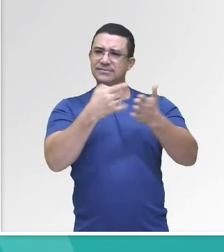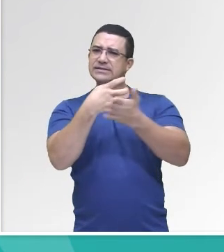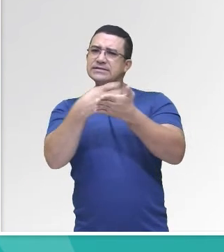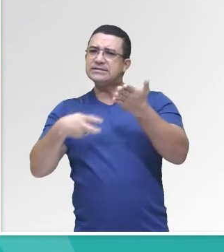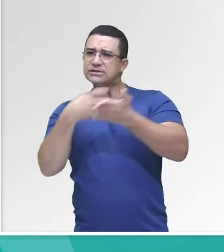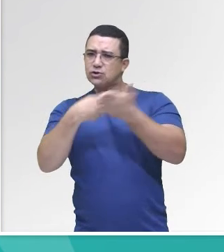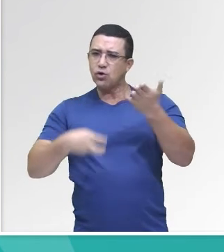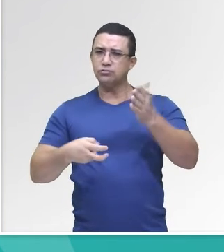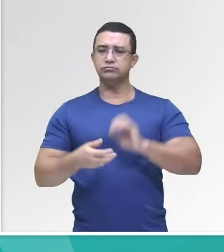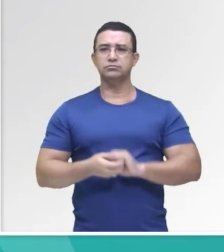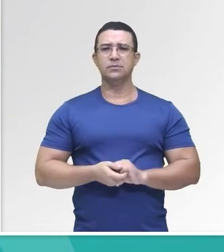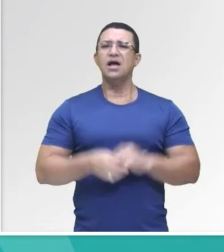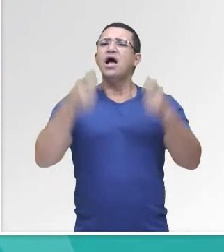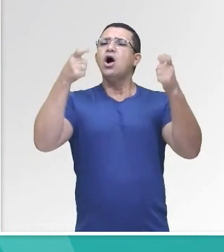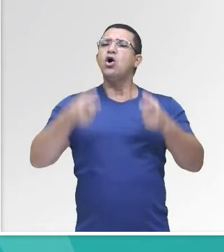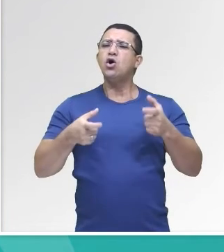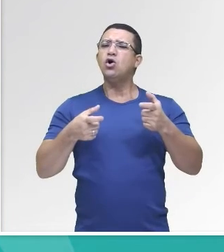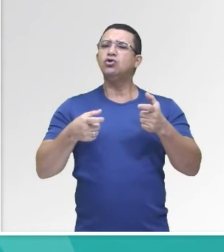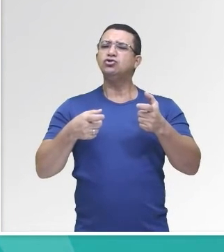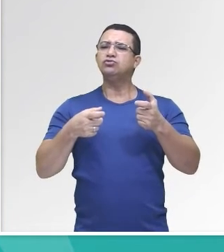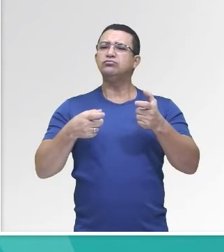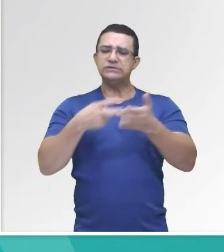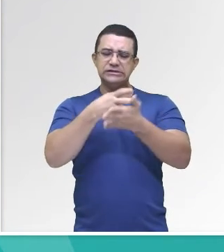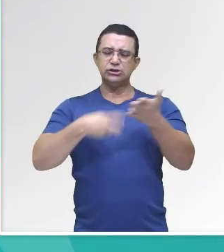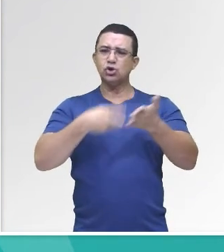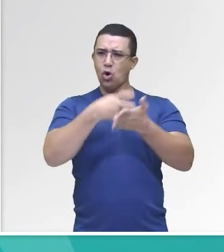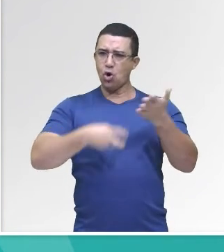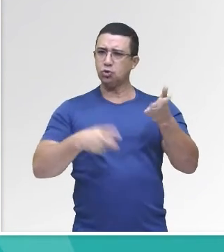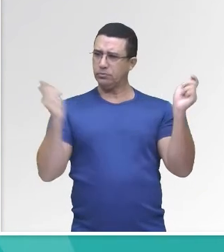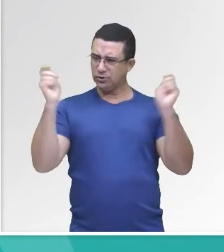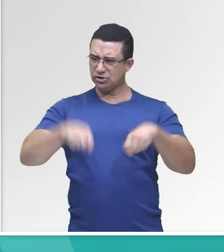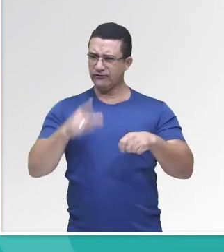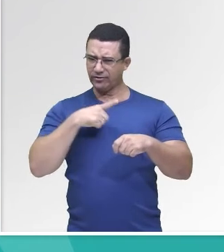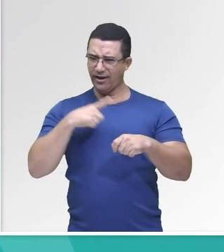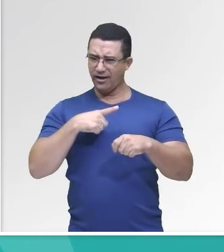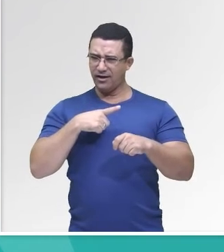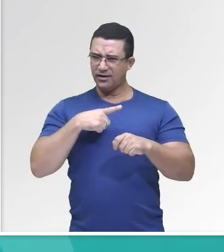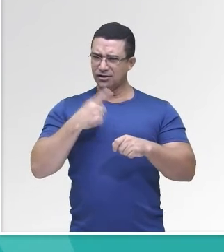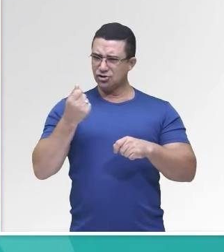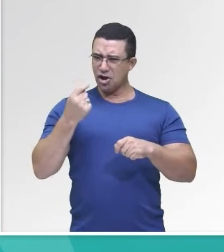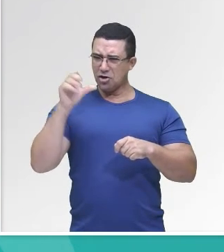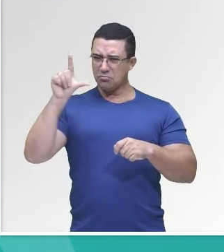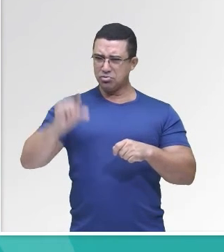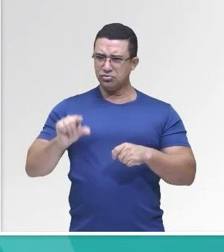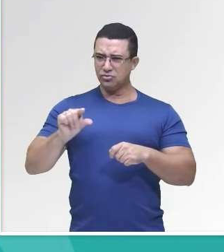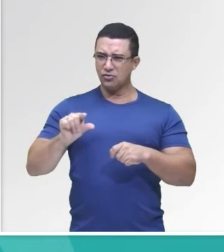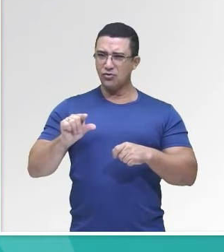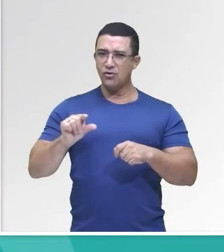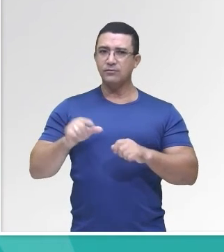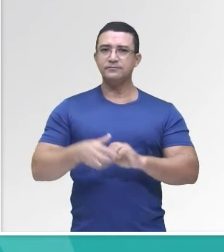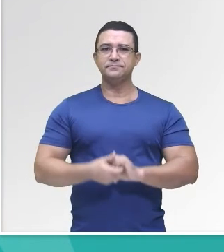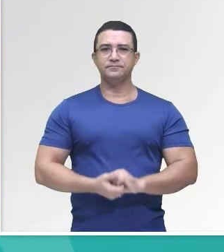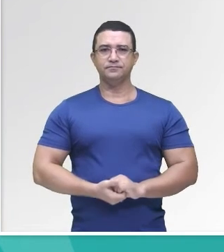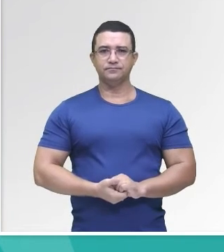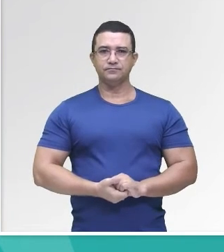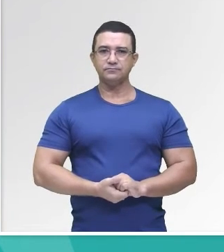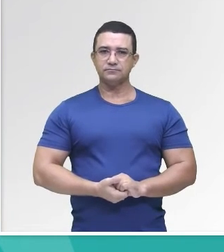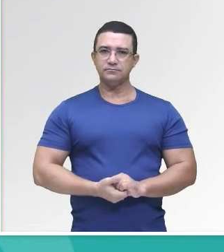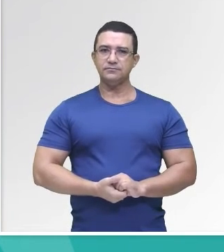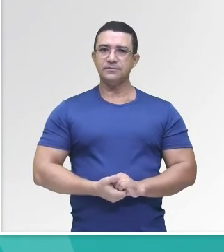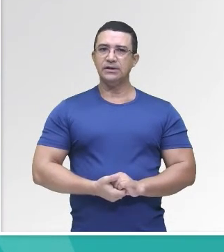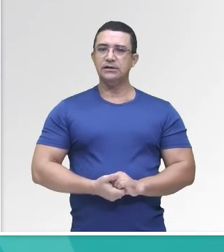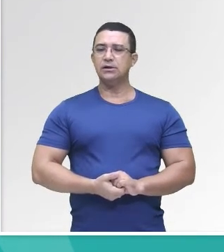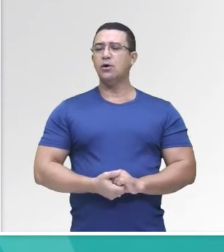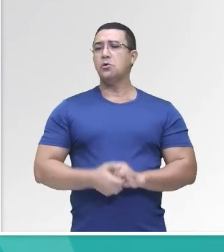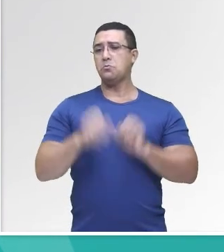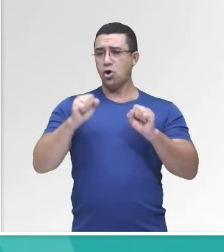onde são esses descontos? Ele mostra onde é que você pode ter desconto. E aqui ele pontua, ó, sair